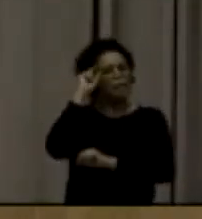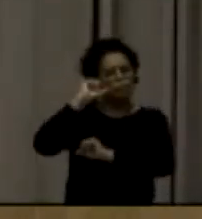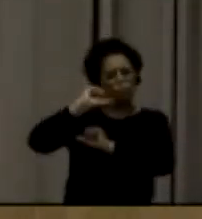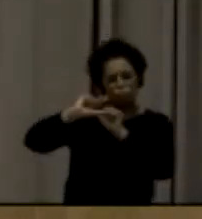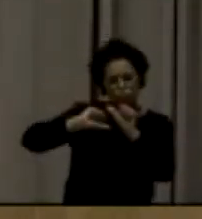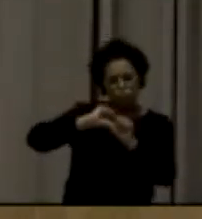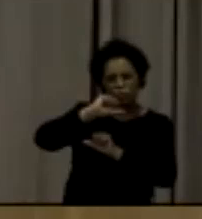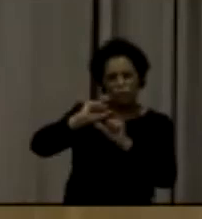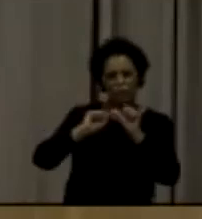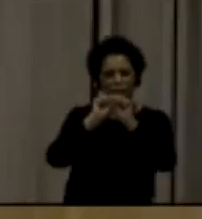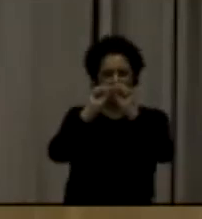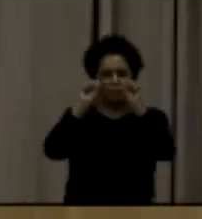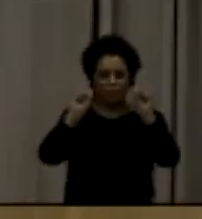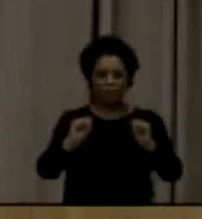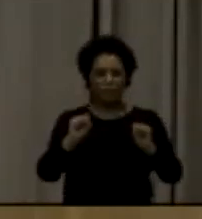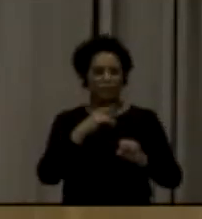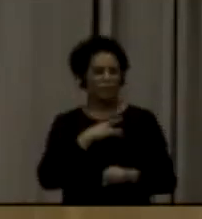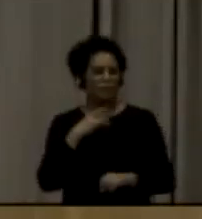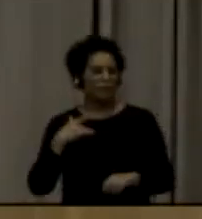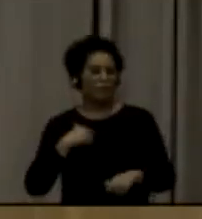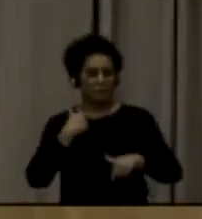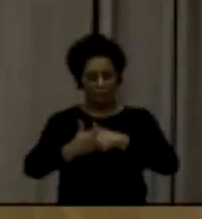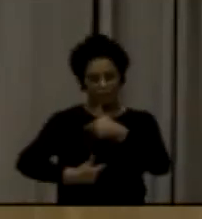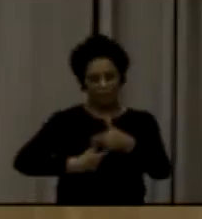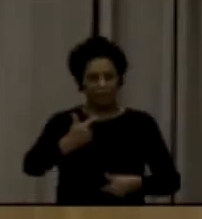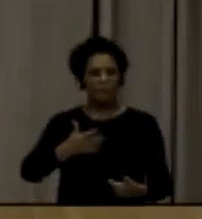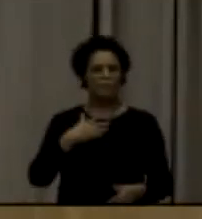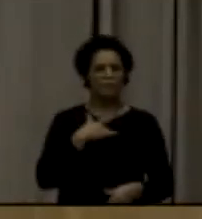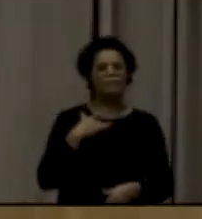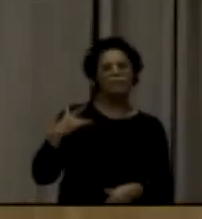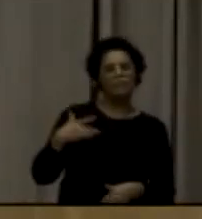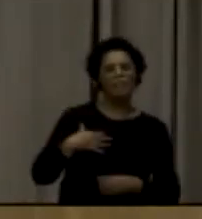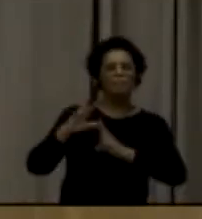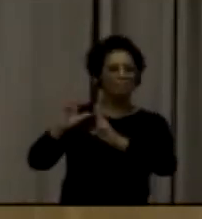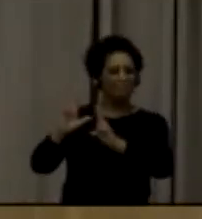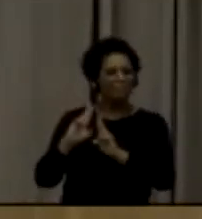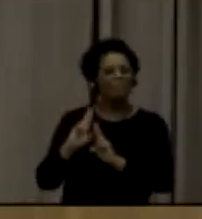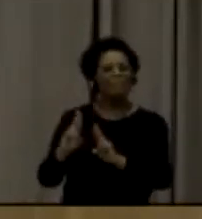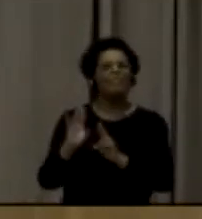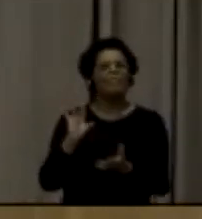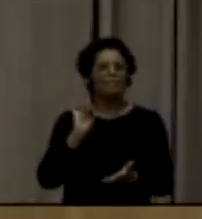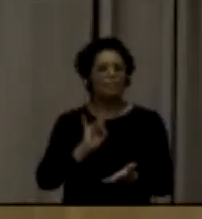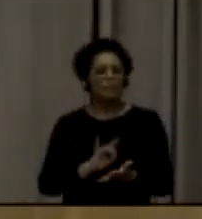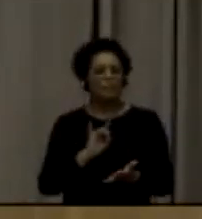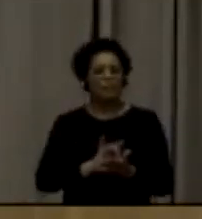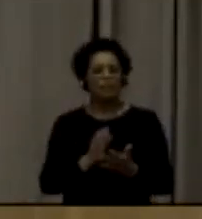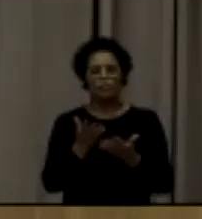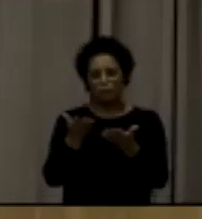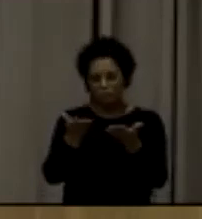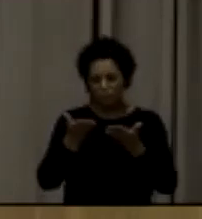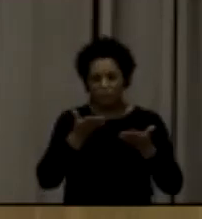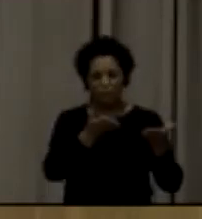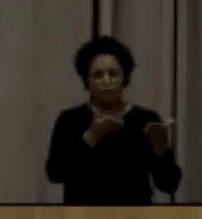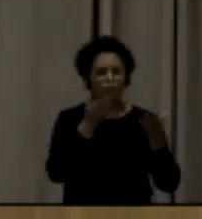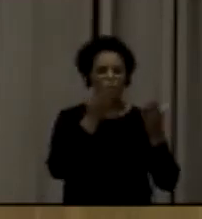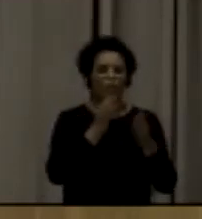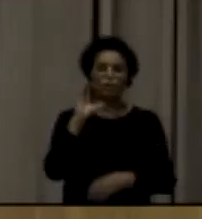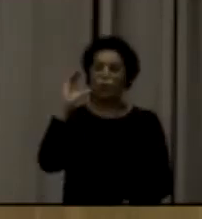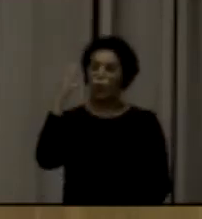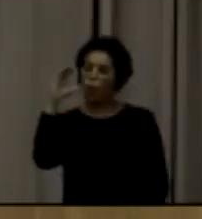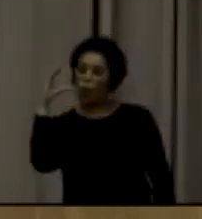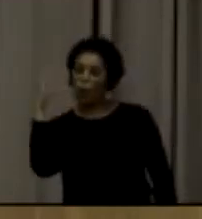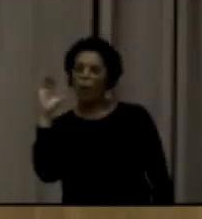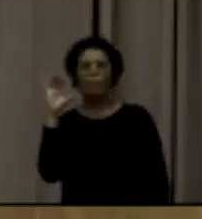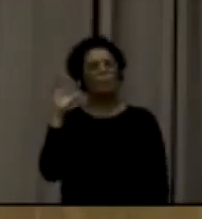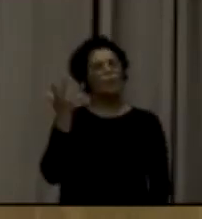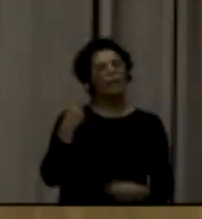de sistemas de saúde, do serviço da saúde, que nós esperamos muito pelos nossos colegas, o nosso colega colombiano do grupo do